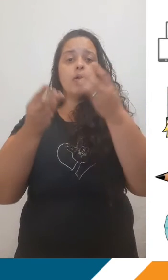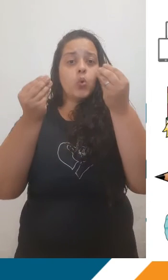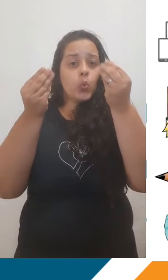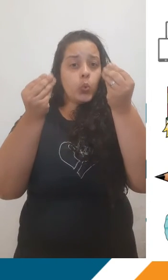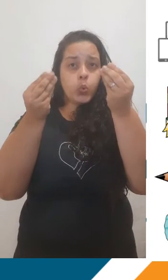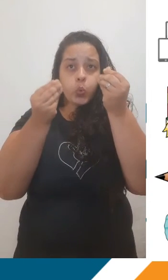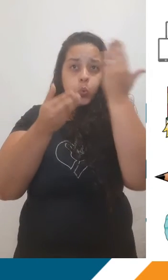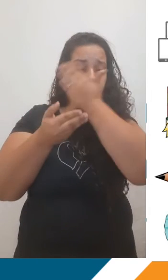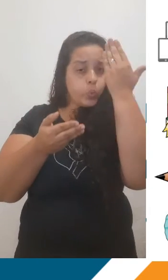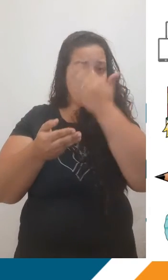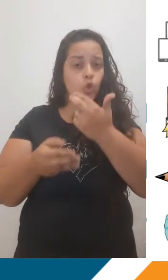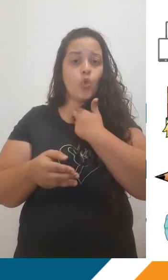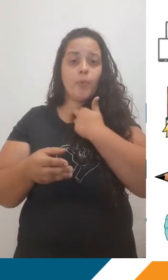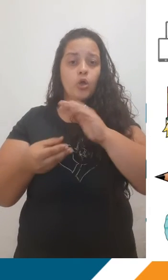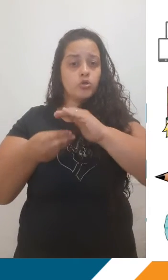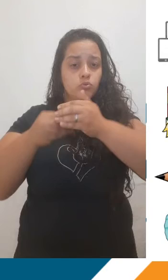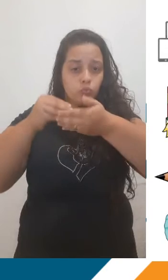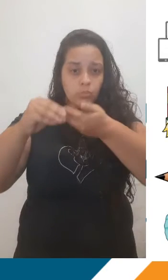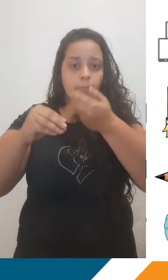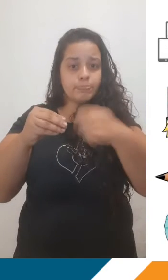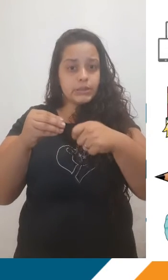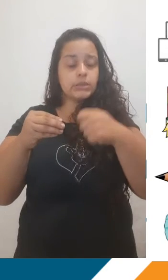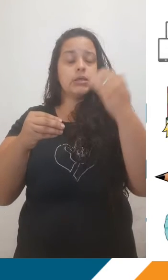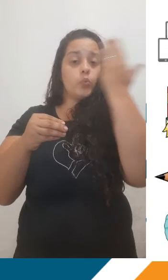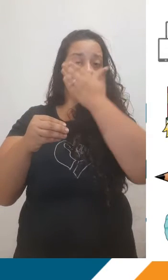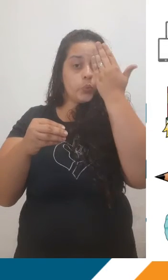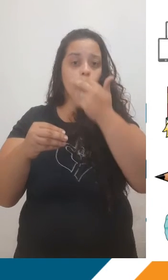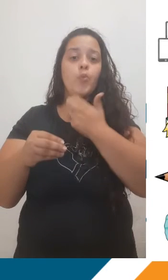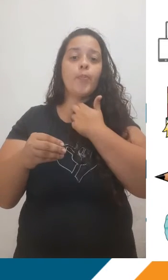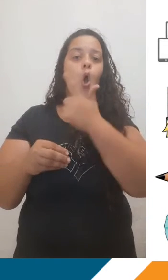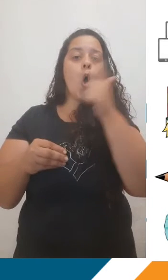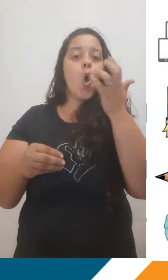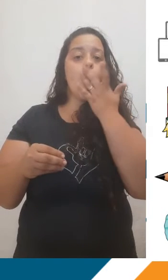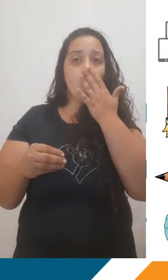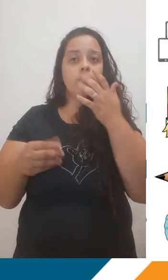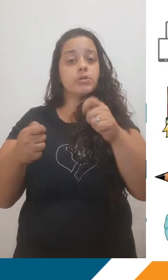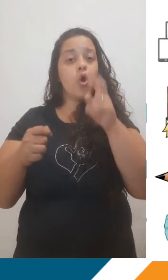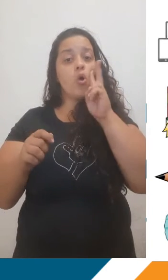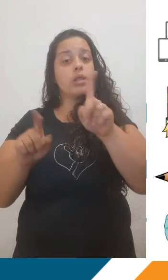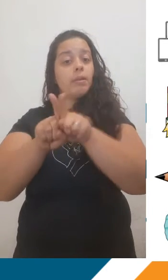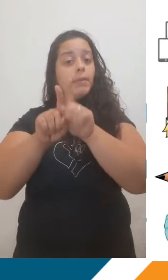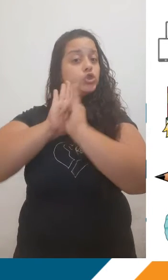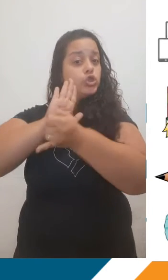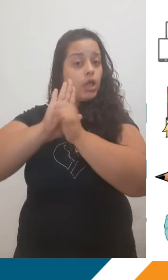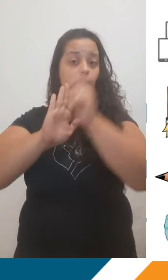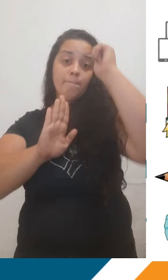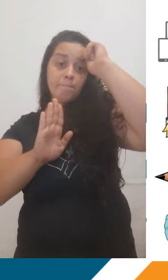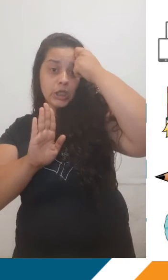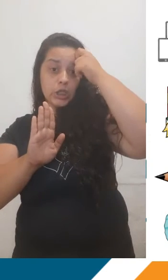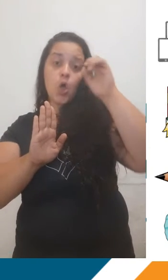corpo transparente. É importante estar atento ao que diz o edital sobre a cor da caneta,